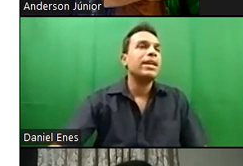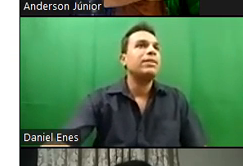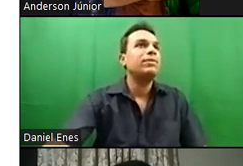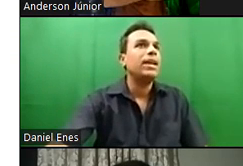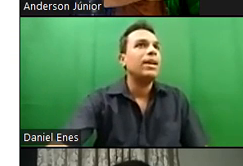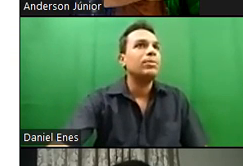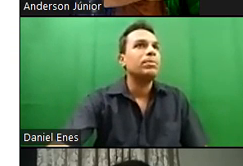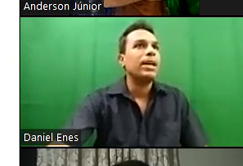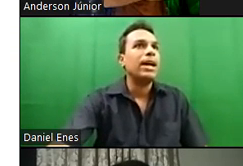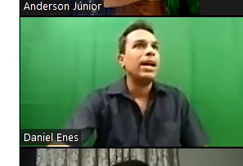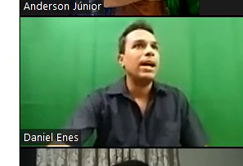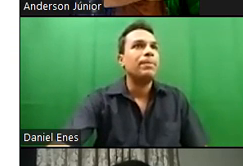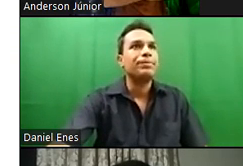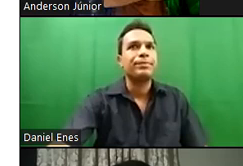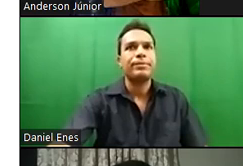vocês, né, que vieram